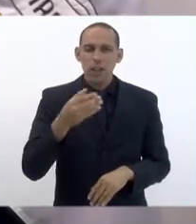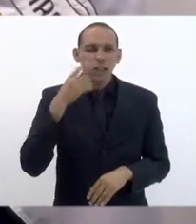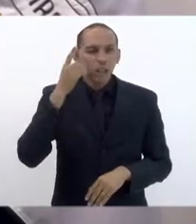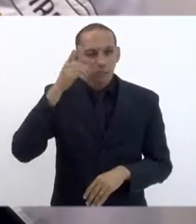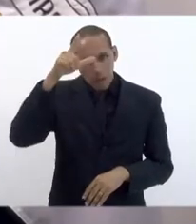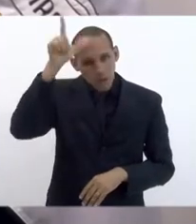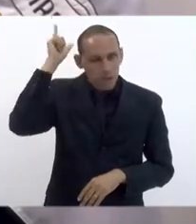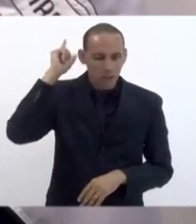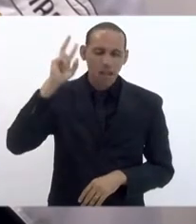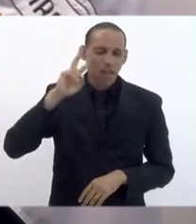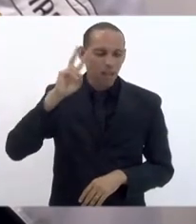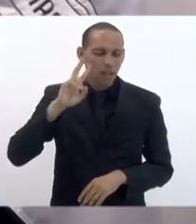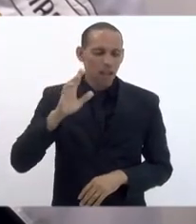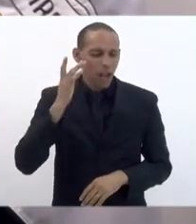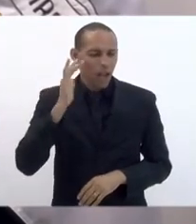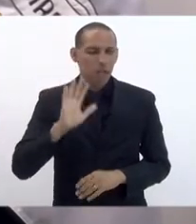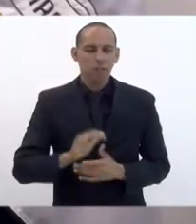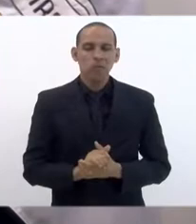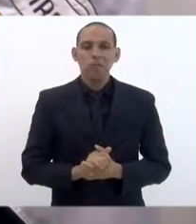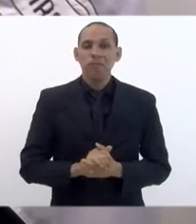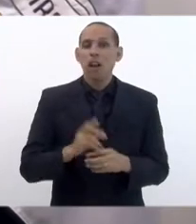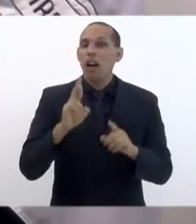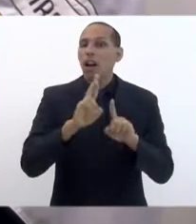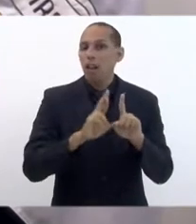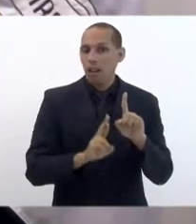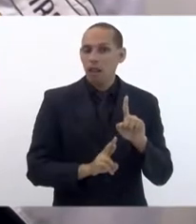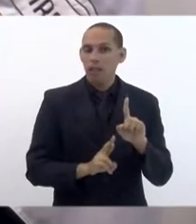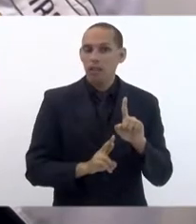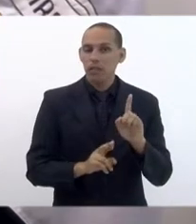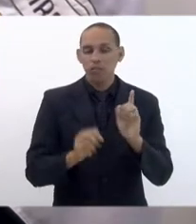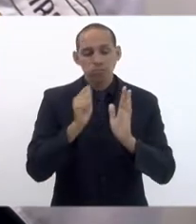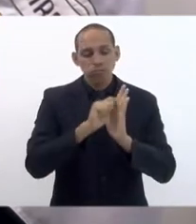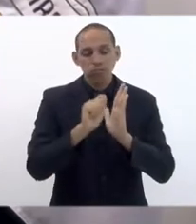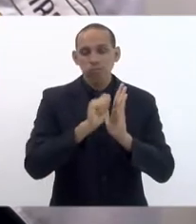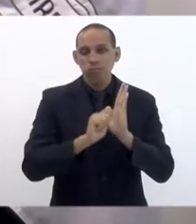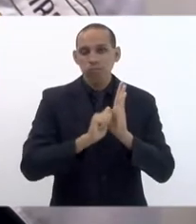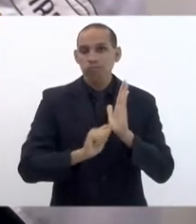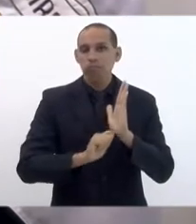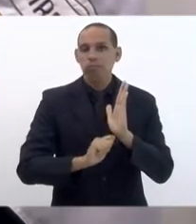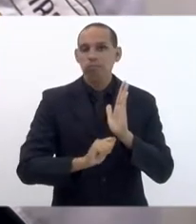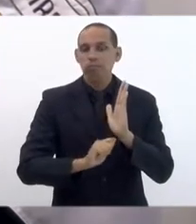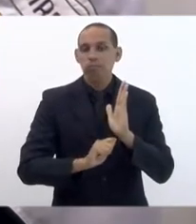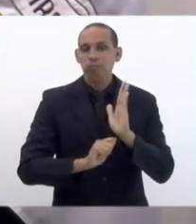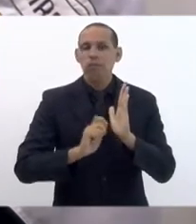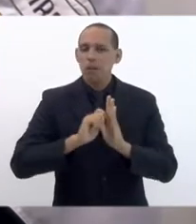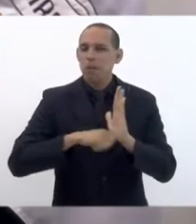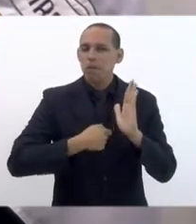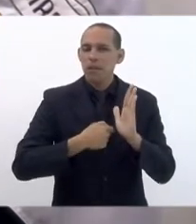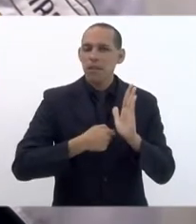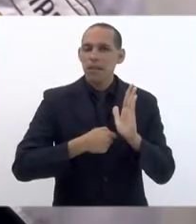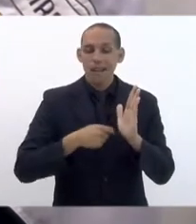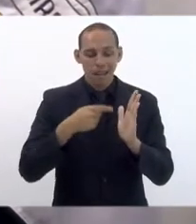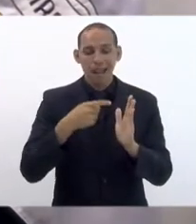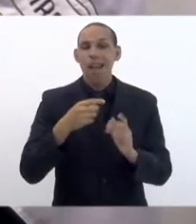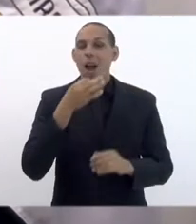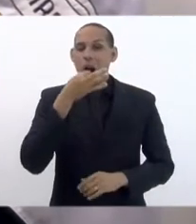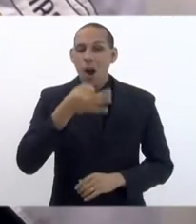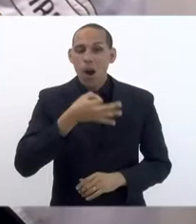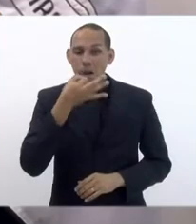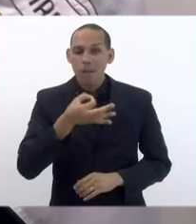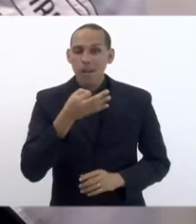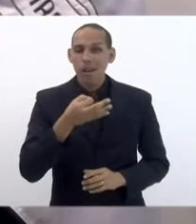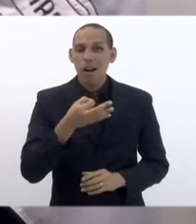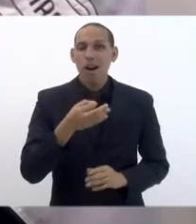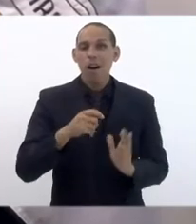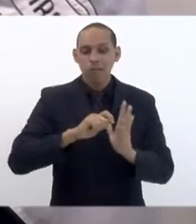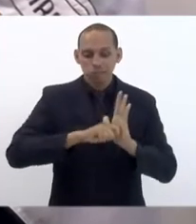se lembrar mais disso. Os relatores que assinaram esses projetos, na verdade, não, esses pareceres não foram assinados,